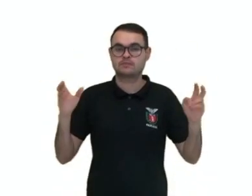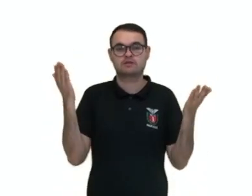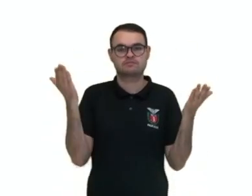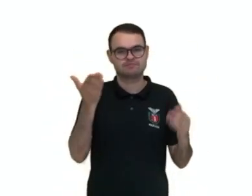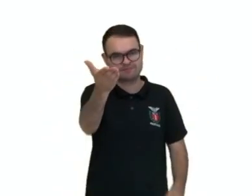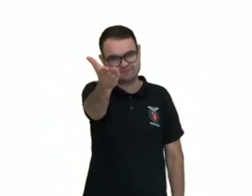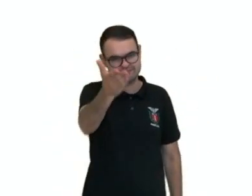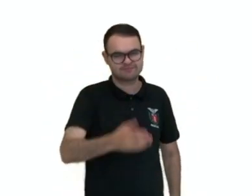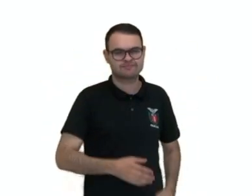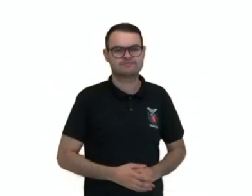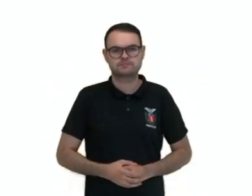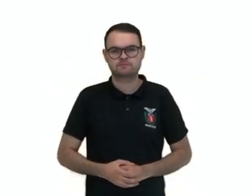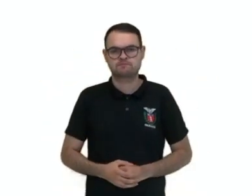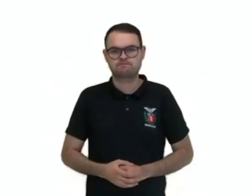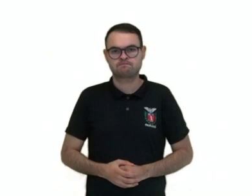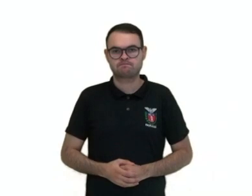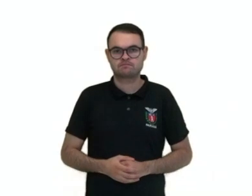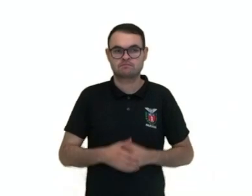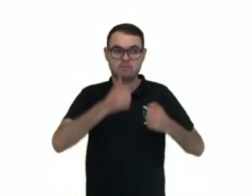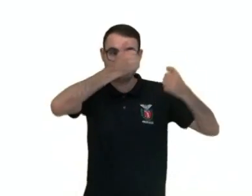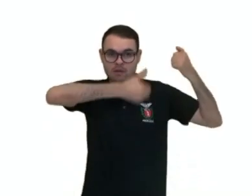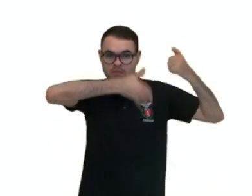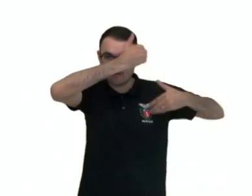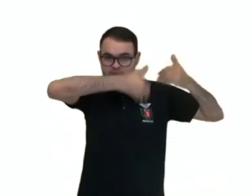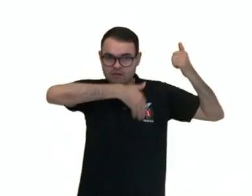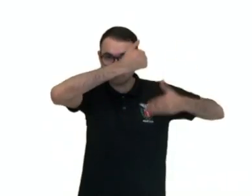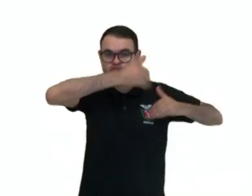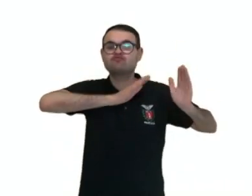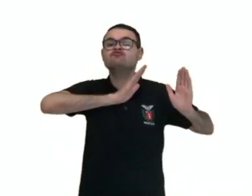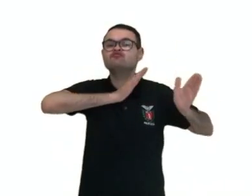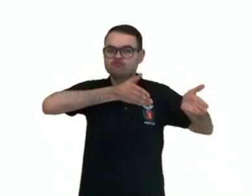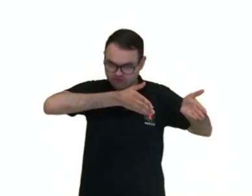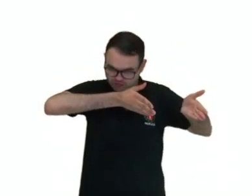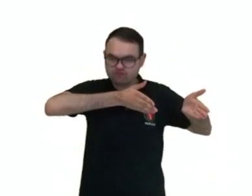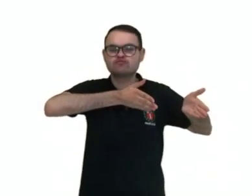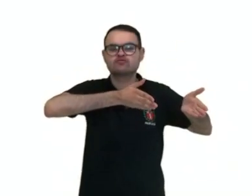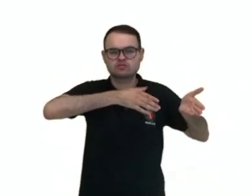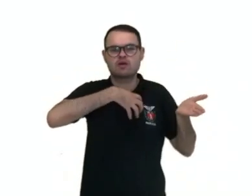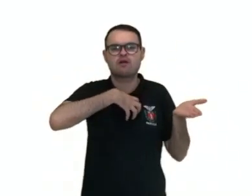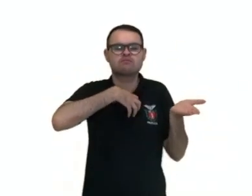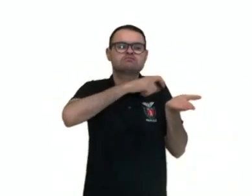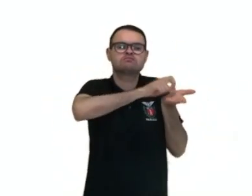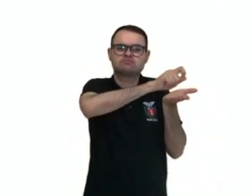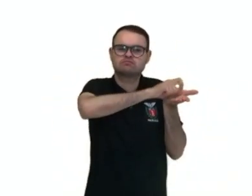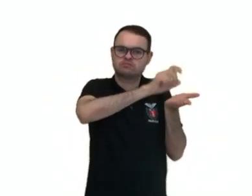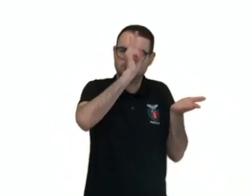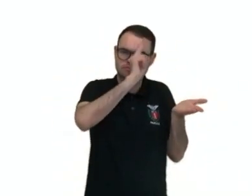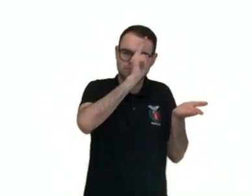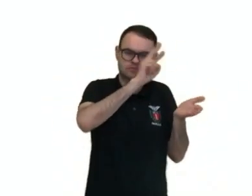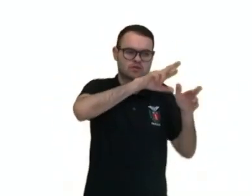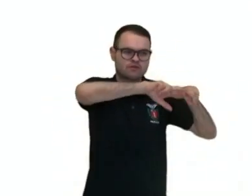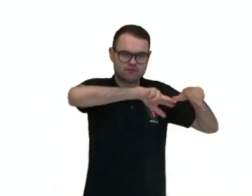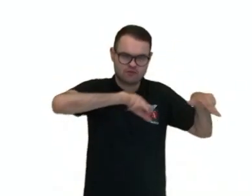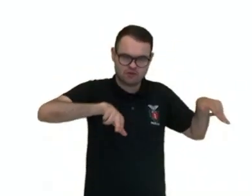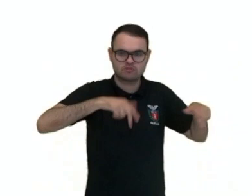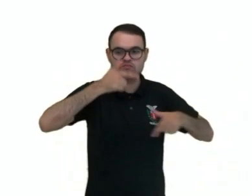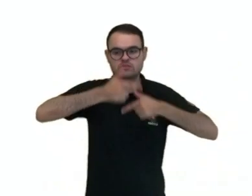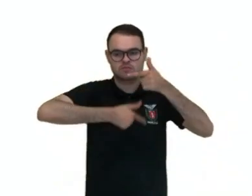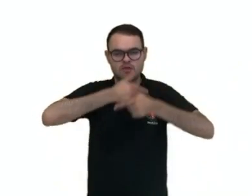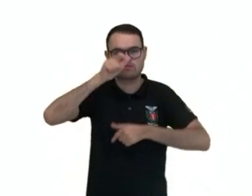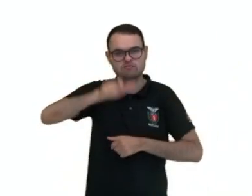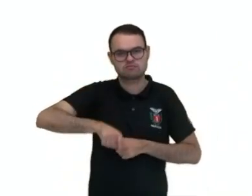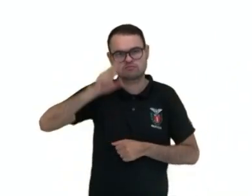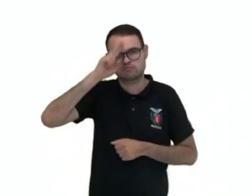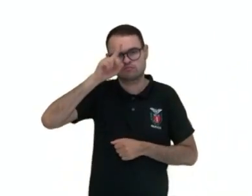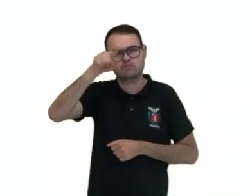sua vez. Com base no que foi estudado sobre as formas de escrita da história e o trabalho do historiador, produza